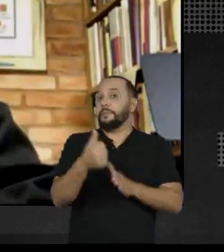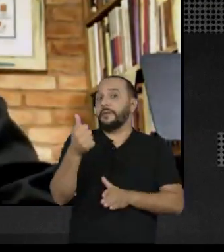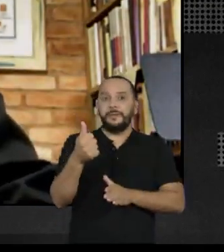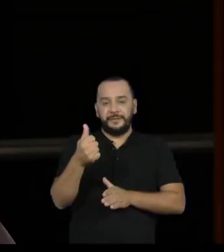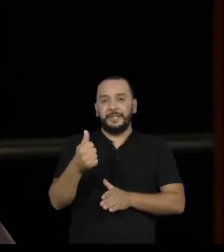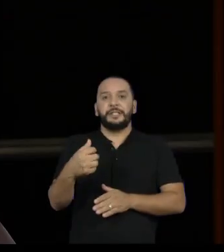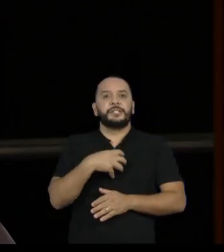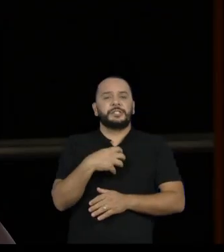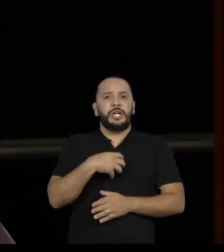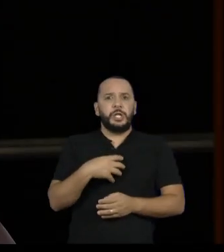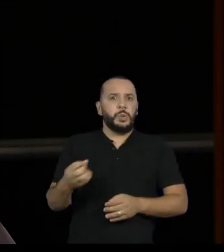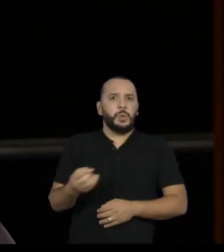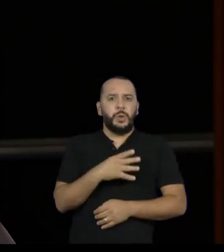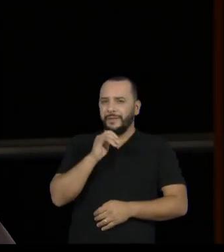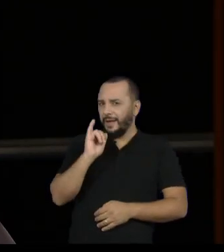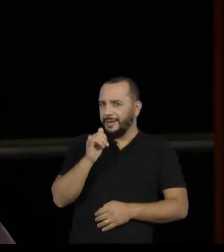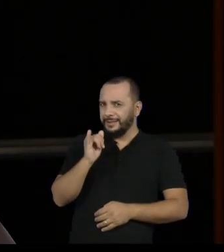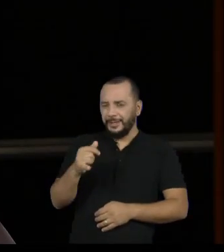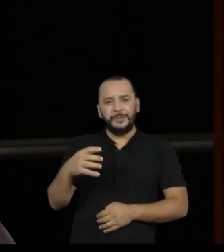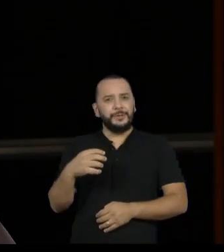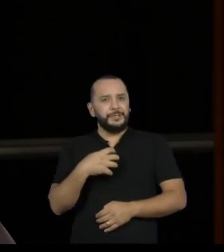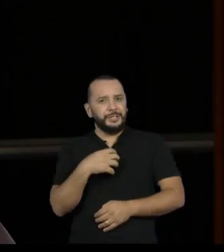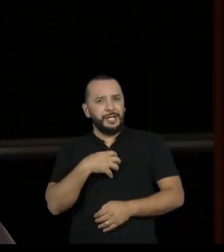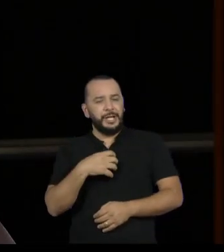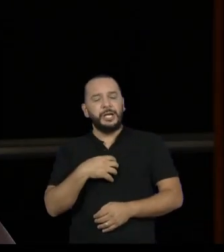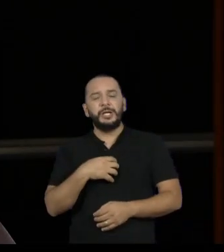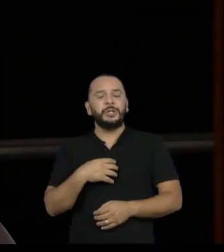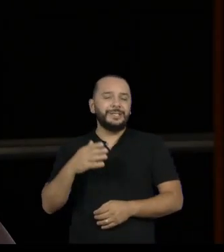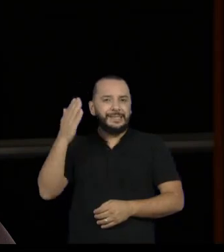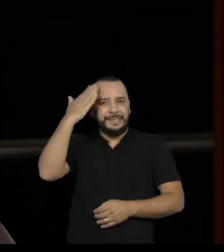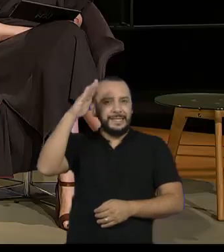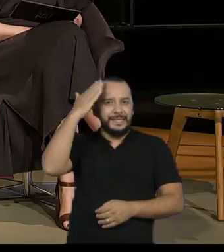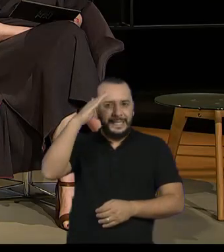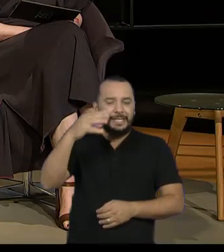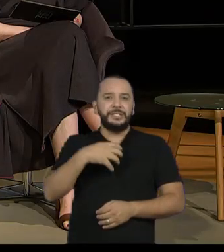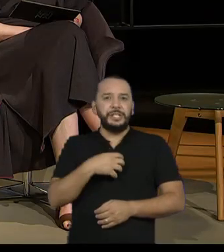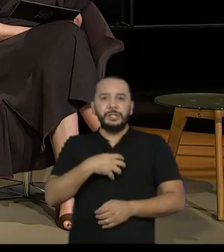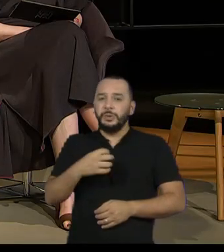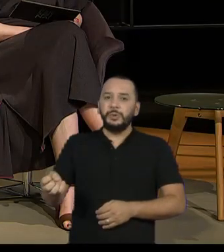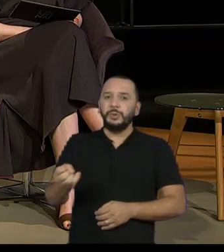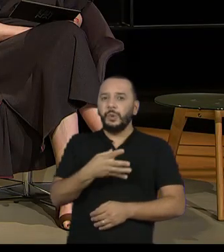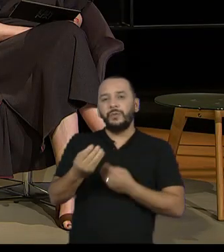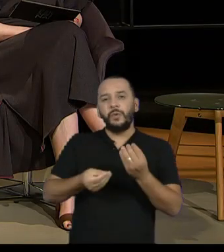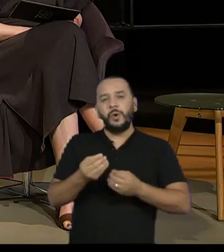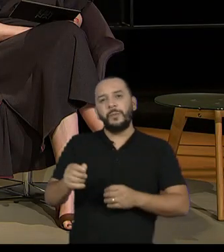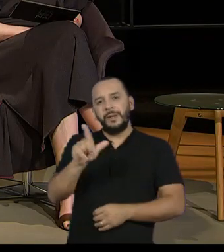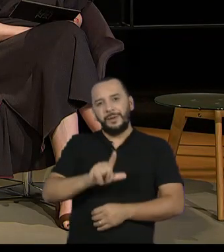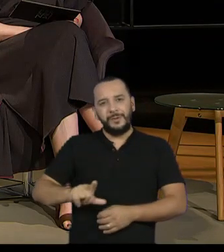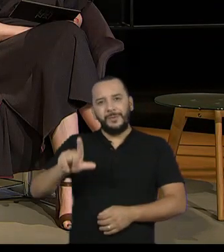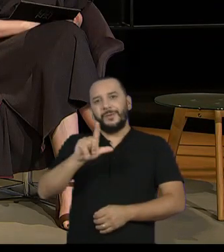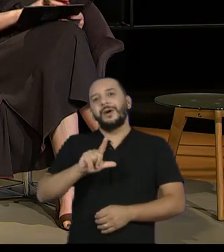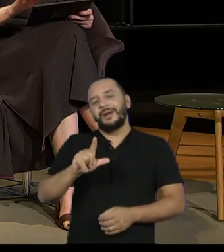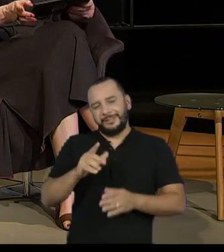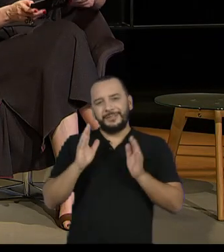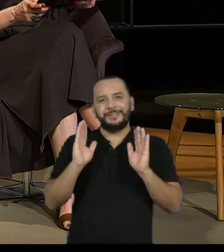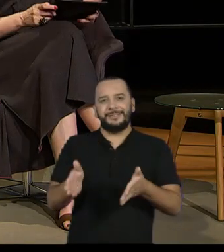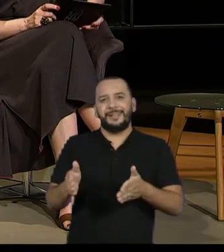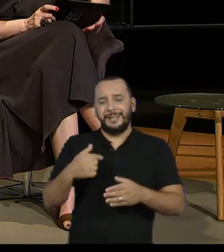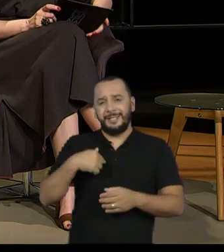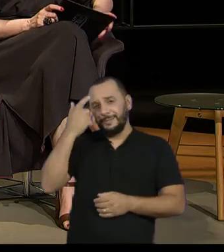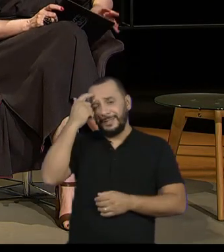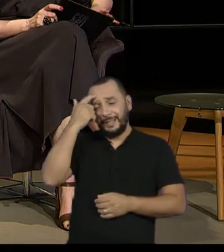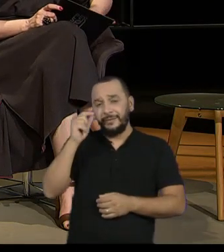quanto a literatura realmente nos ajudava a criar algo inédito, a criar alguma coisa